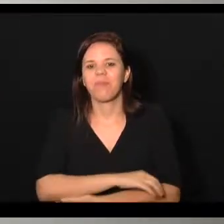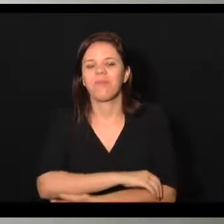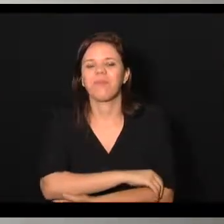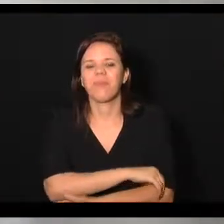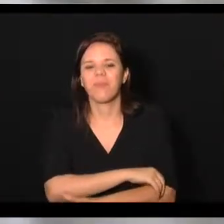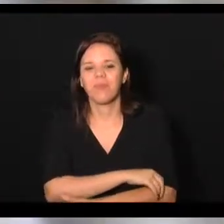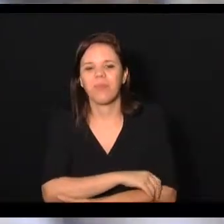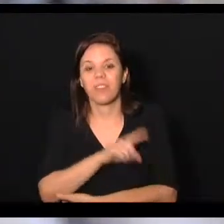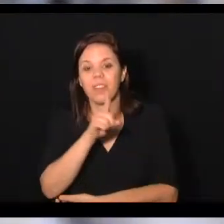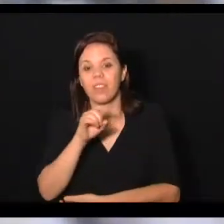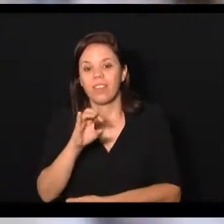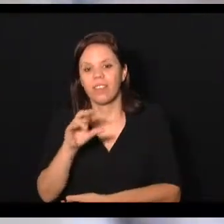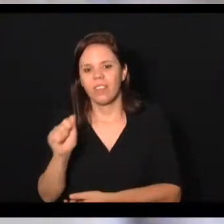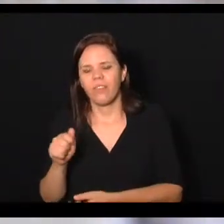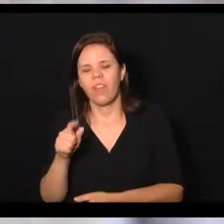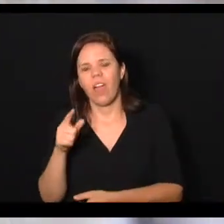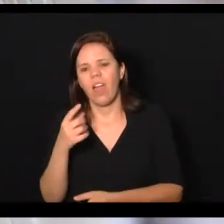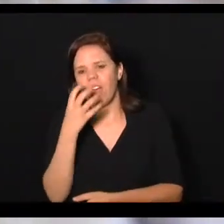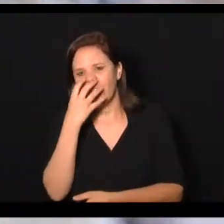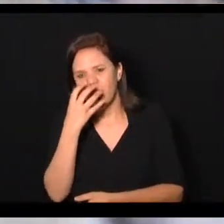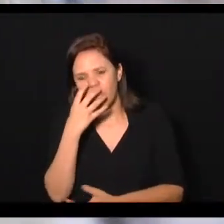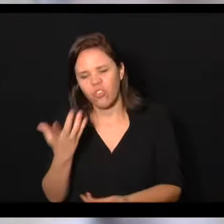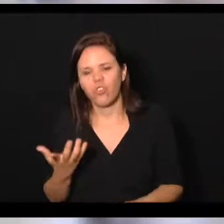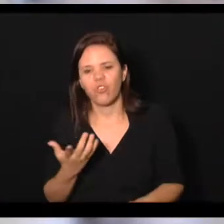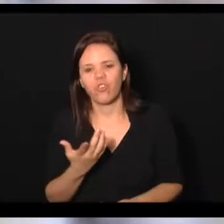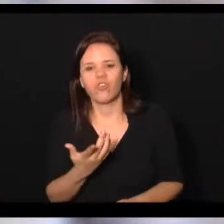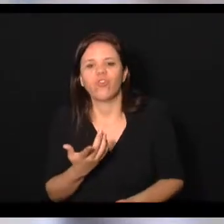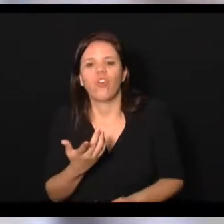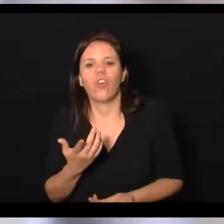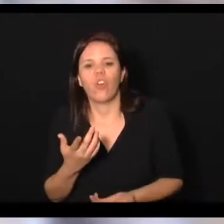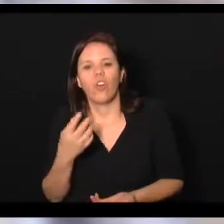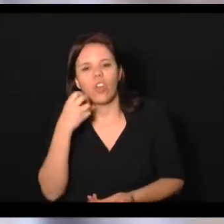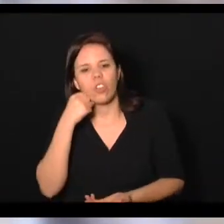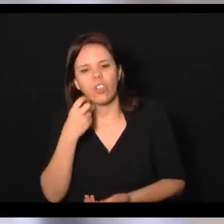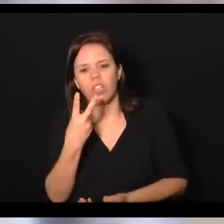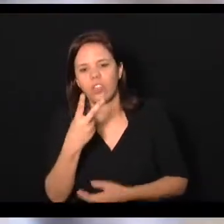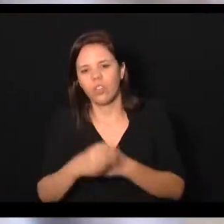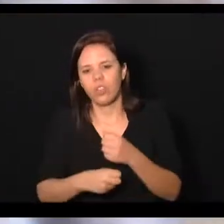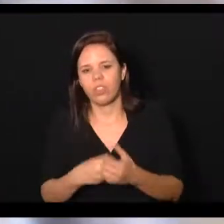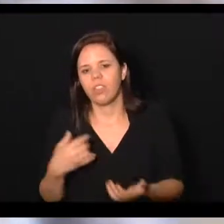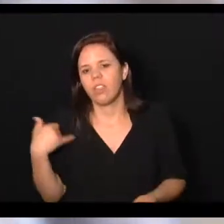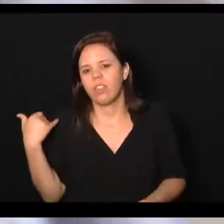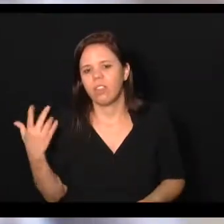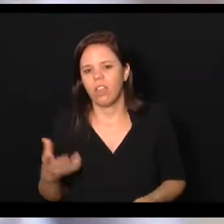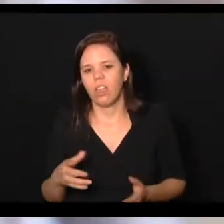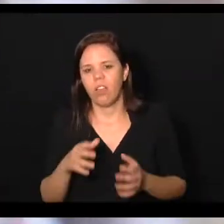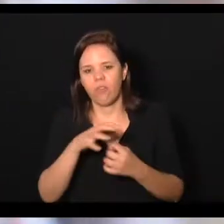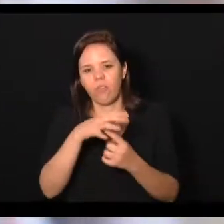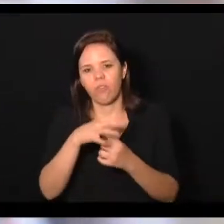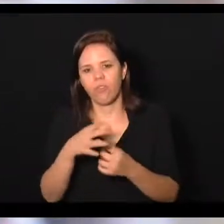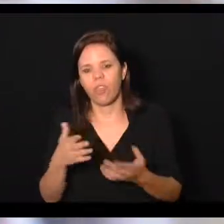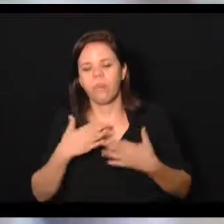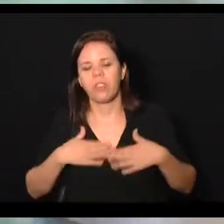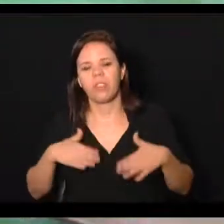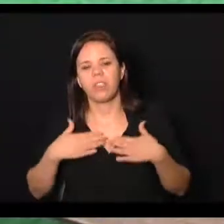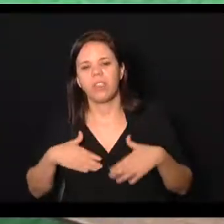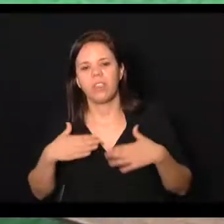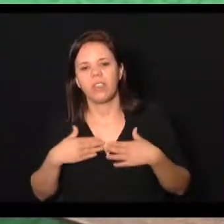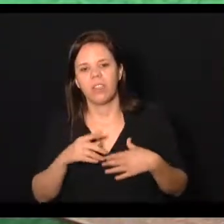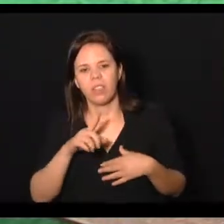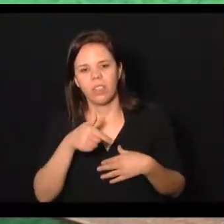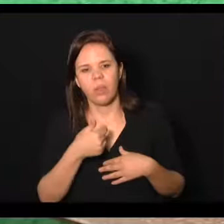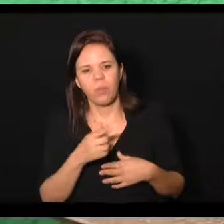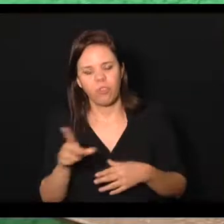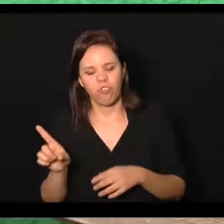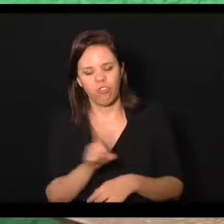Zil é uma vira-lata de 2 anos. Ela foi adotada pela Renata e o marido. Na feirinha, era a filhote mais tranquila. Mas foi